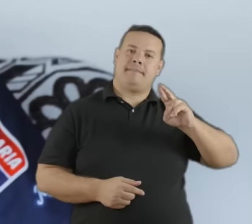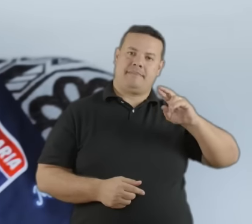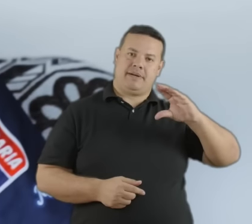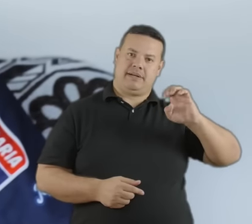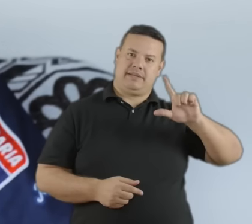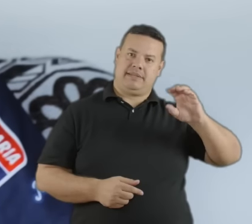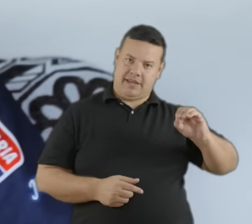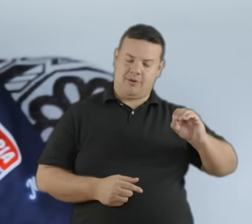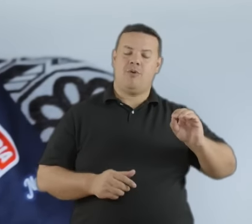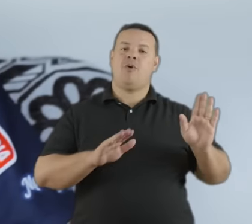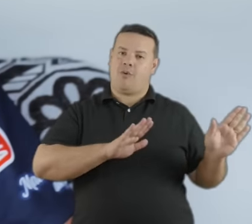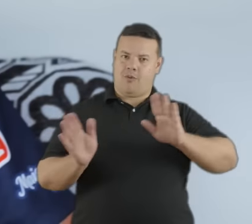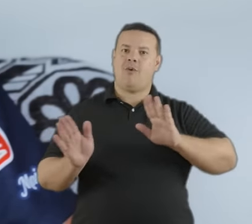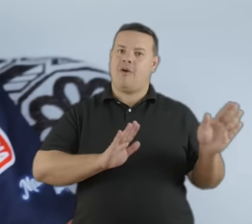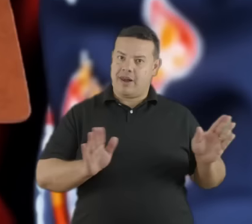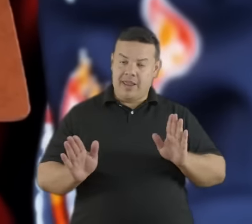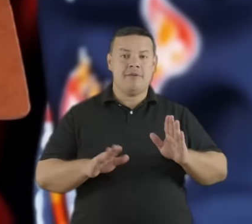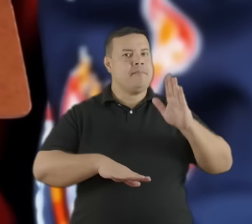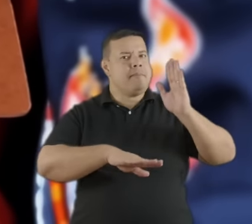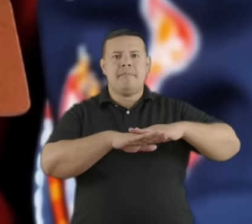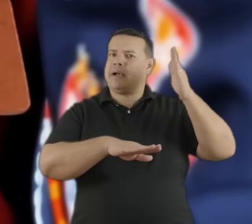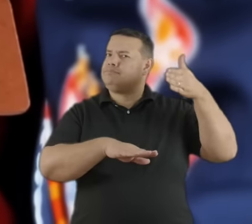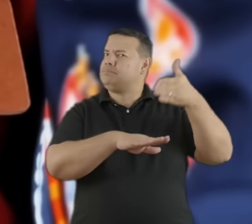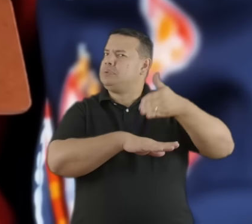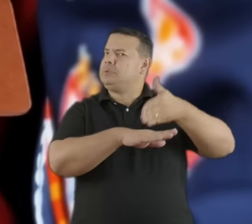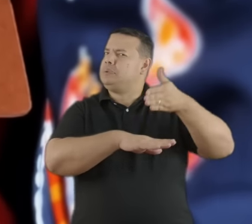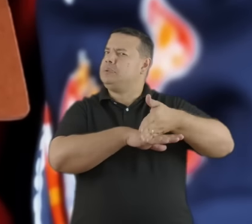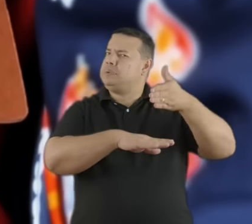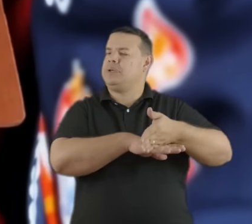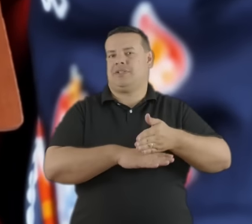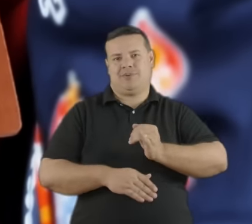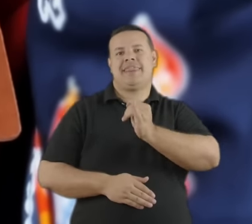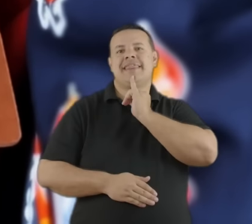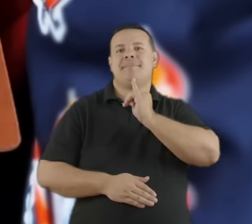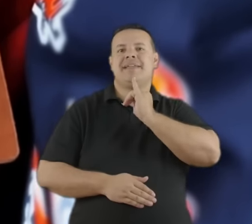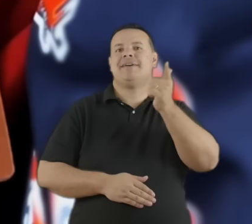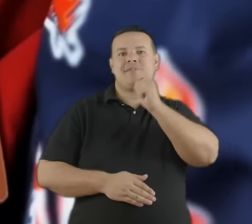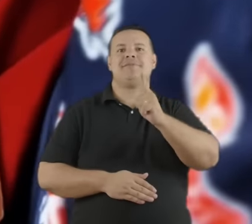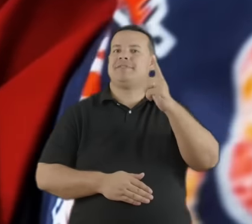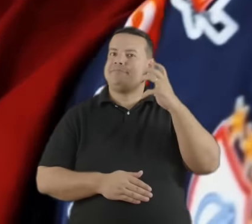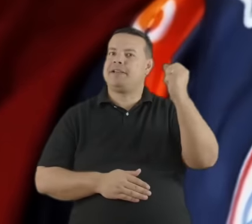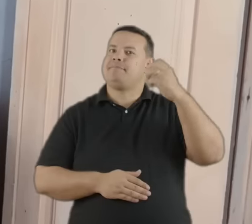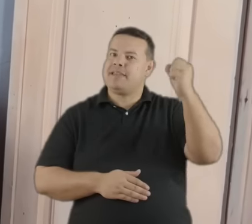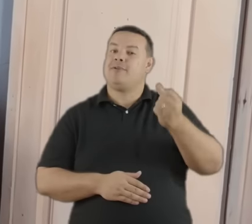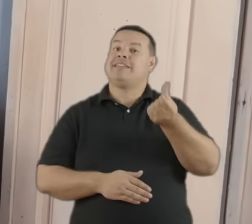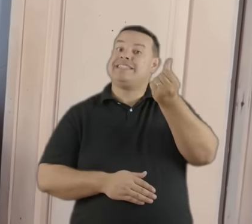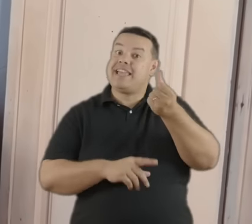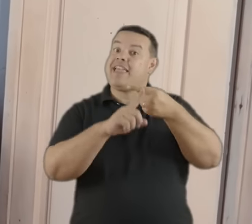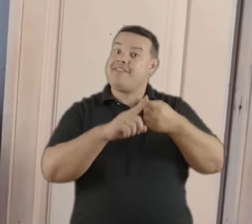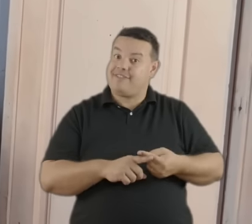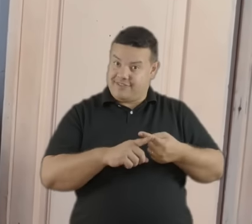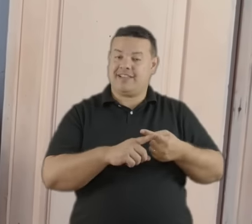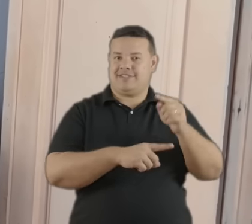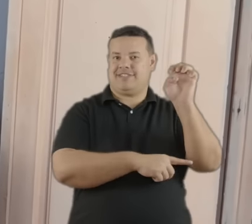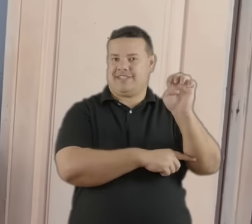goleiro, é um dos atletas que mais vestiram a camisa do Tremendão. Pelo Itabaiana, ele conquistou 6 estaduais, além